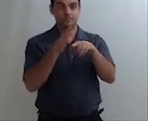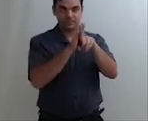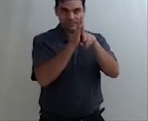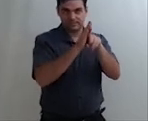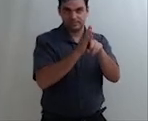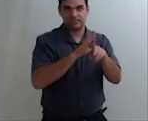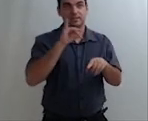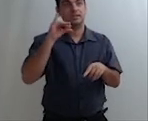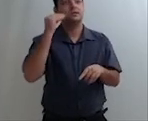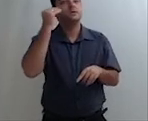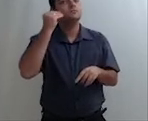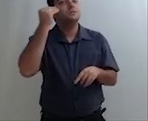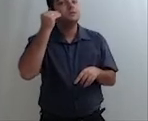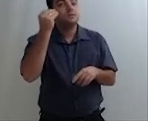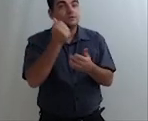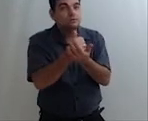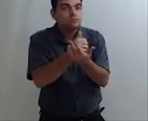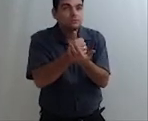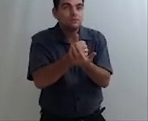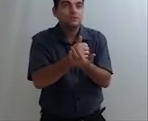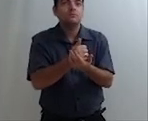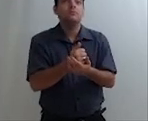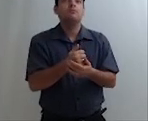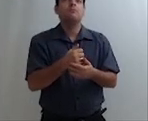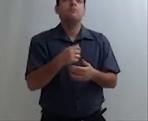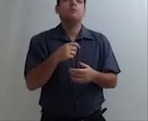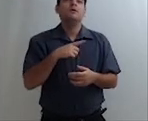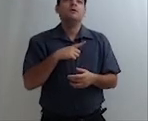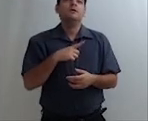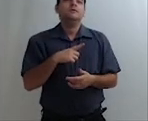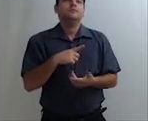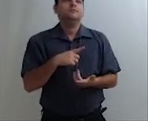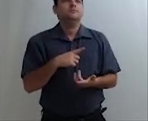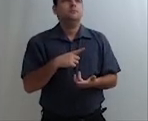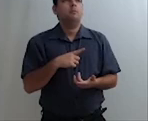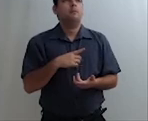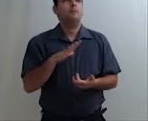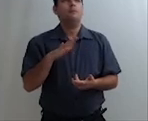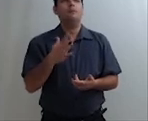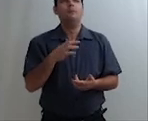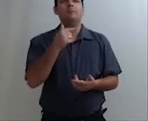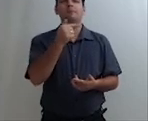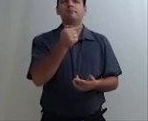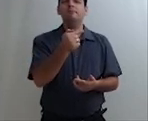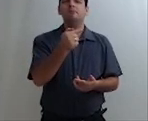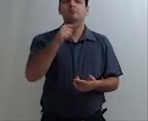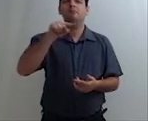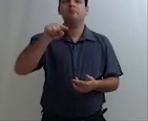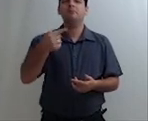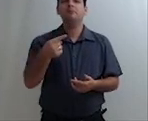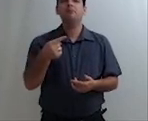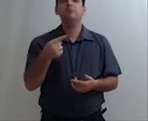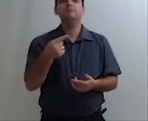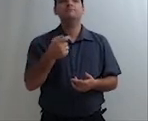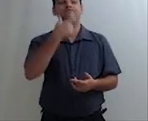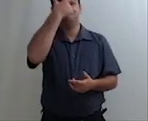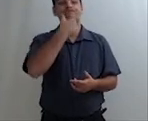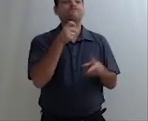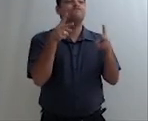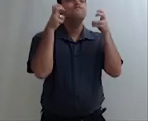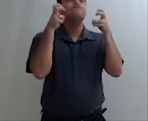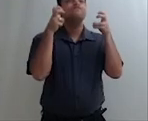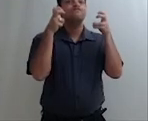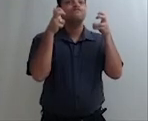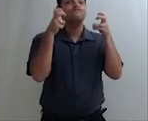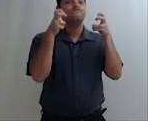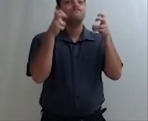experimento controlado em que foram realizados eh quase 7.000 procedimentos de reconhecimento com a